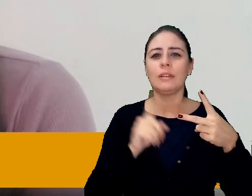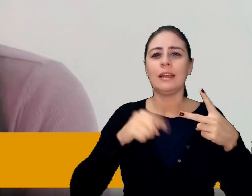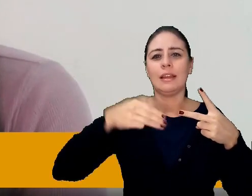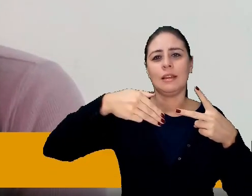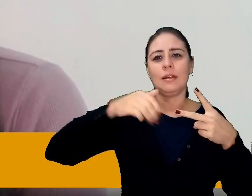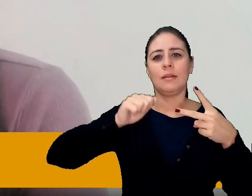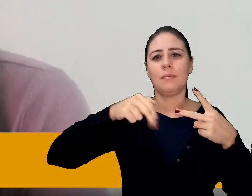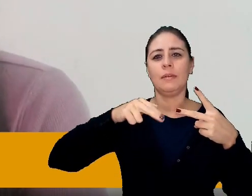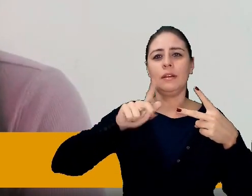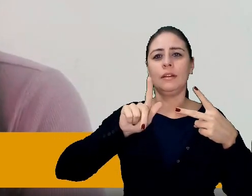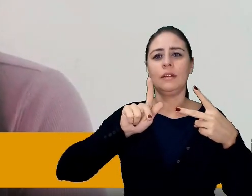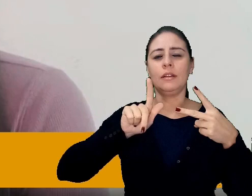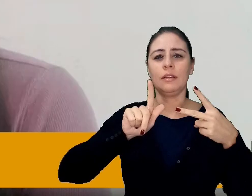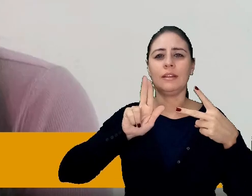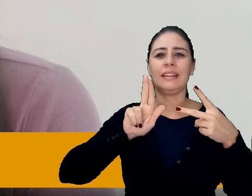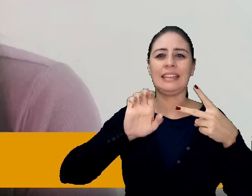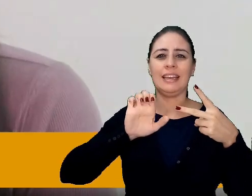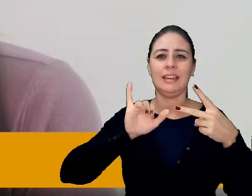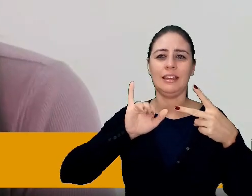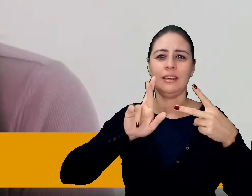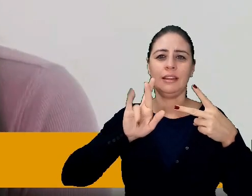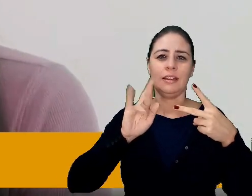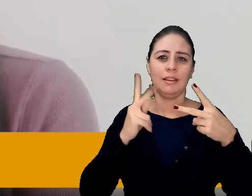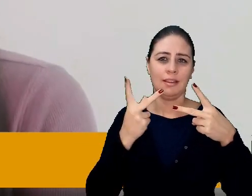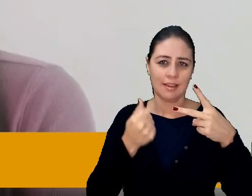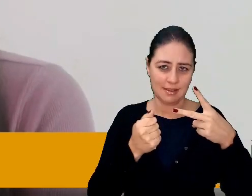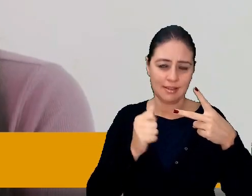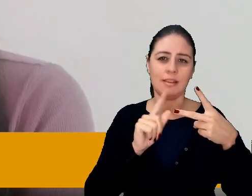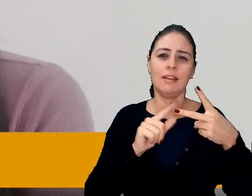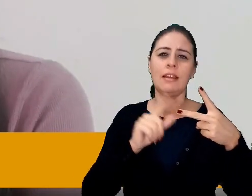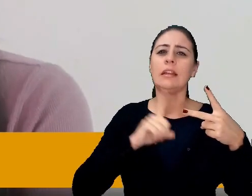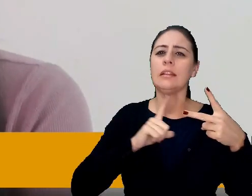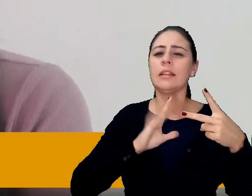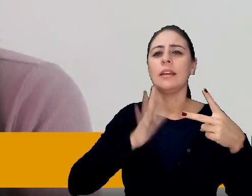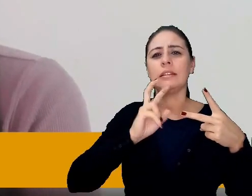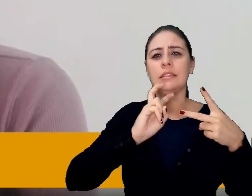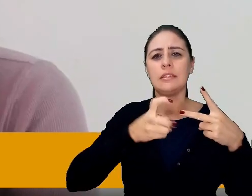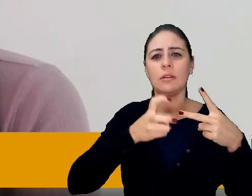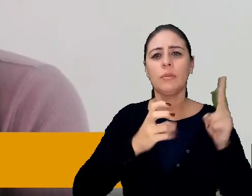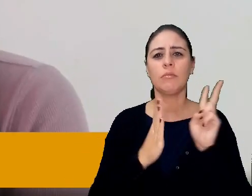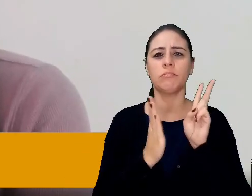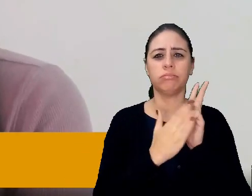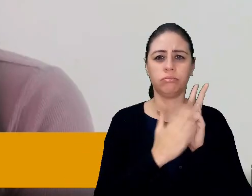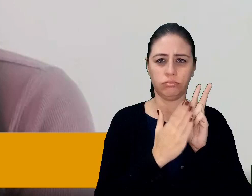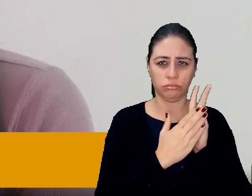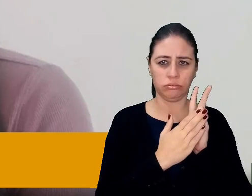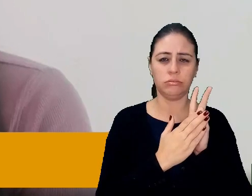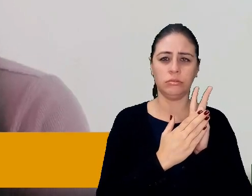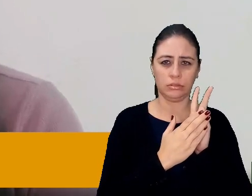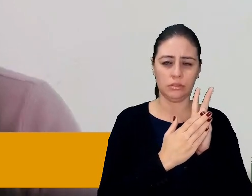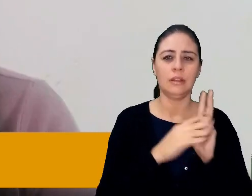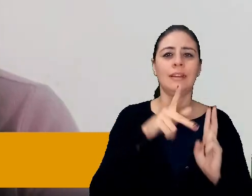de araucária da América Latina, que são de 5.000 indígenas caingangues e guaranis, que as